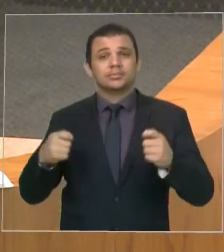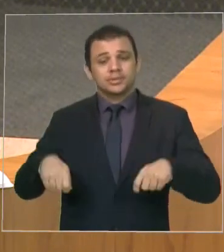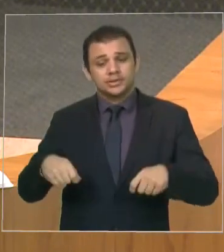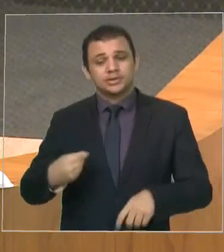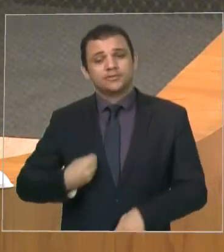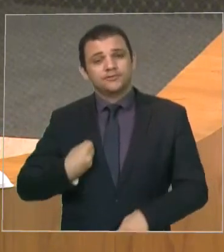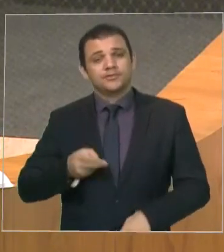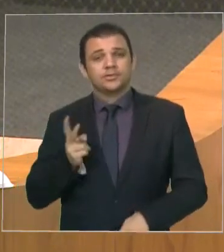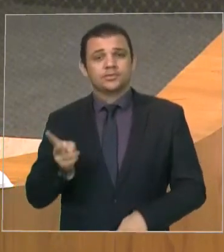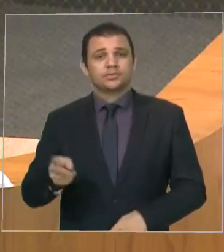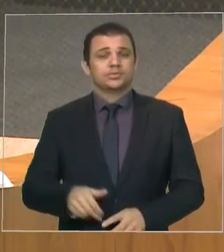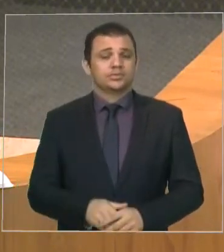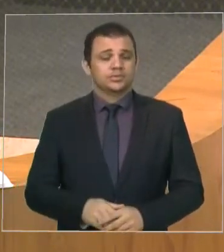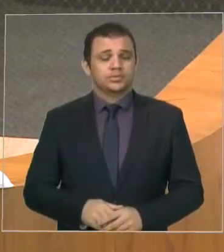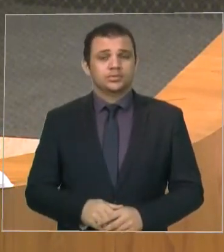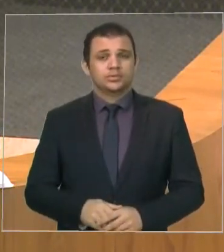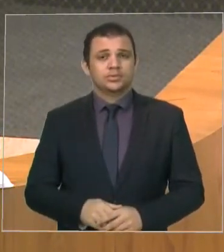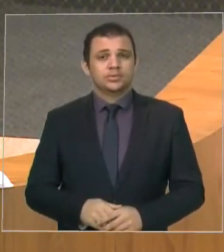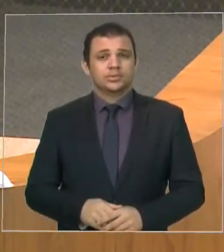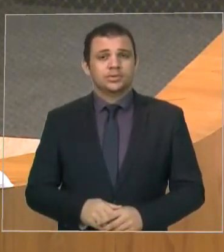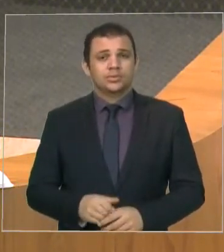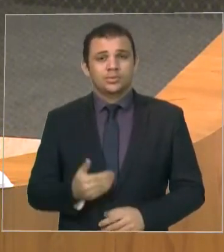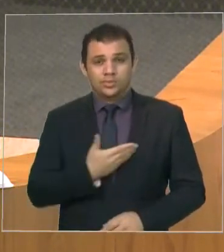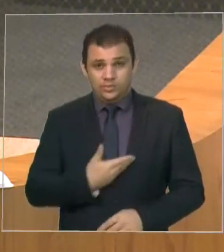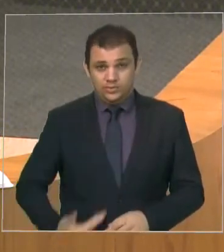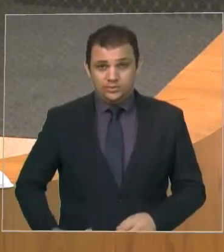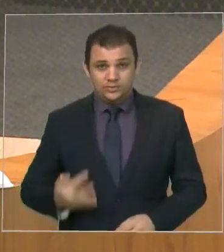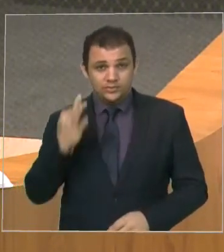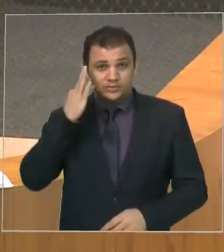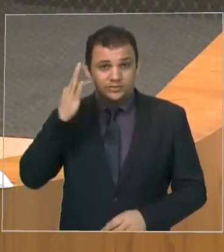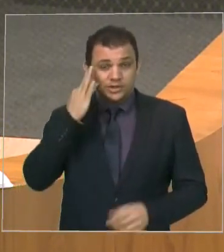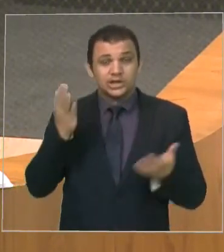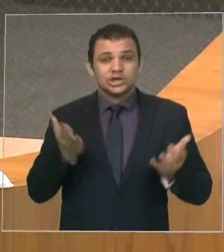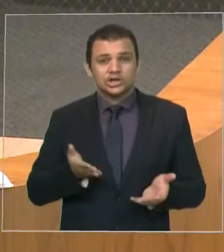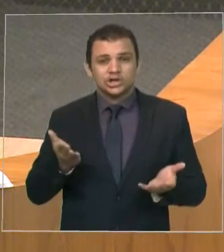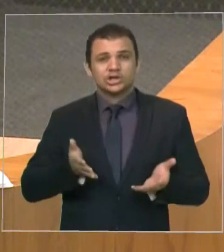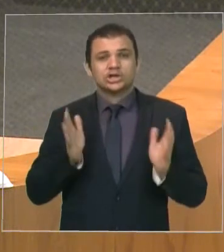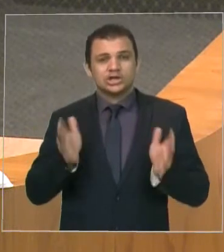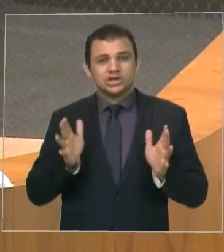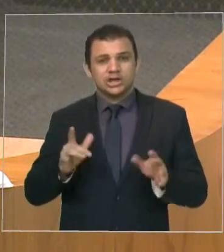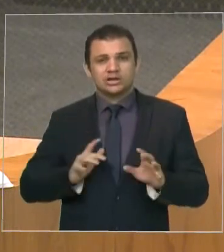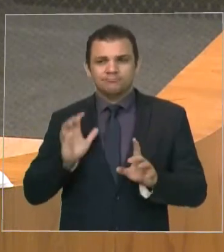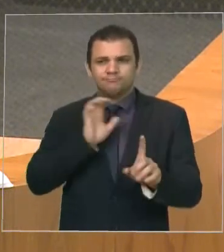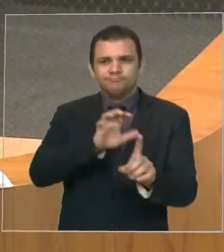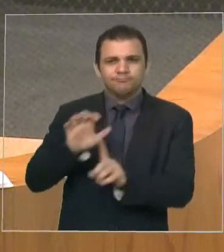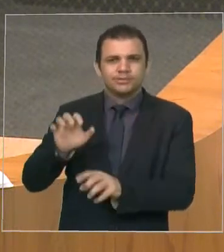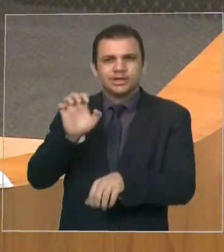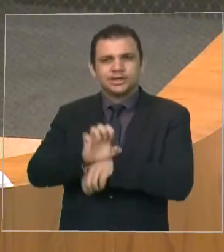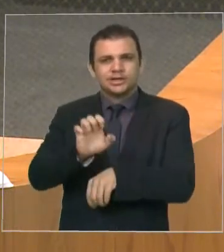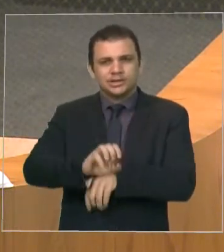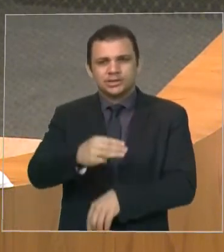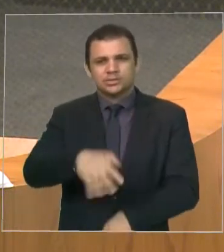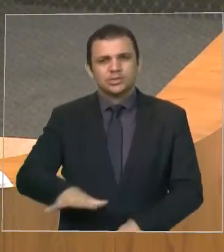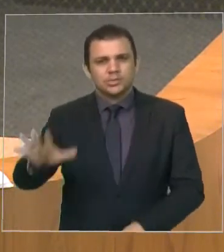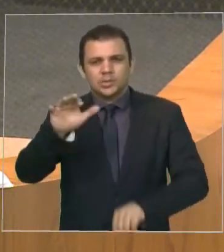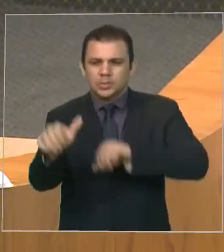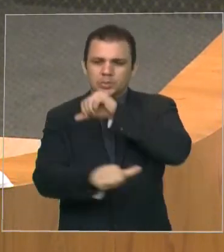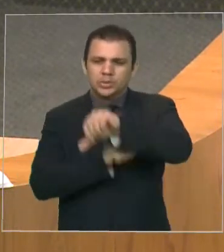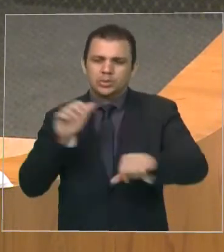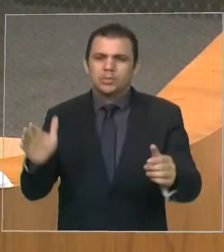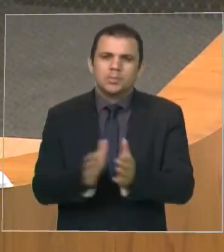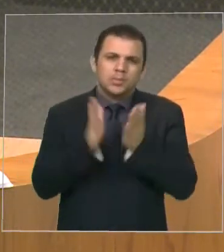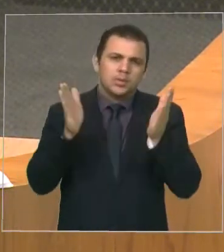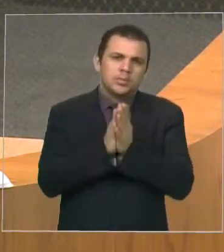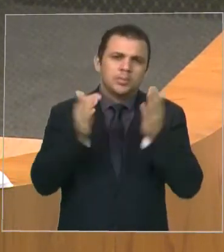O governador já está transformando o Estado num Estado de extrema pobreza, de miseráveis,